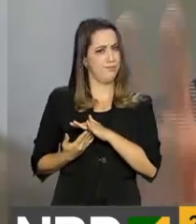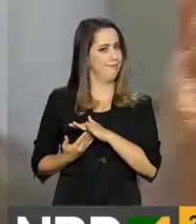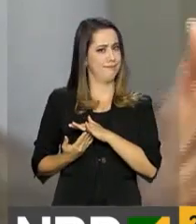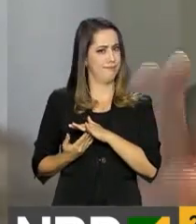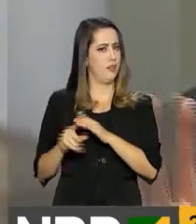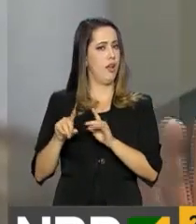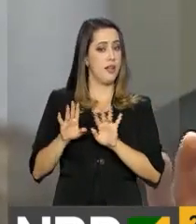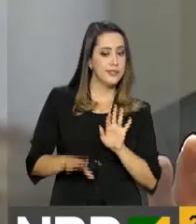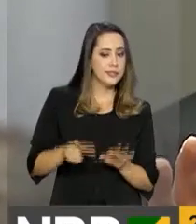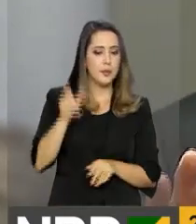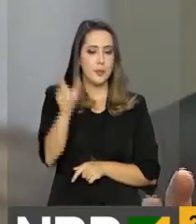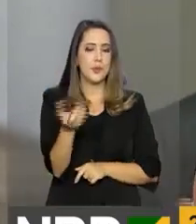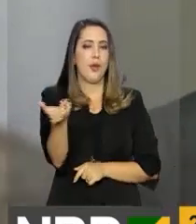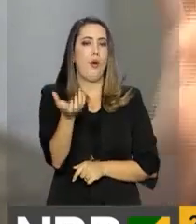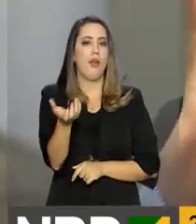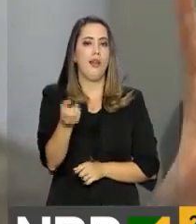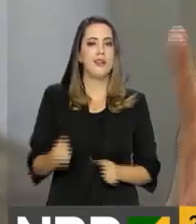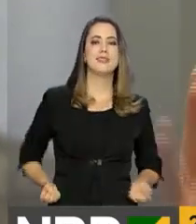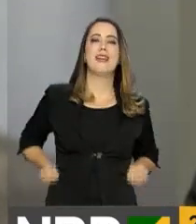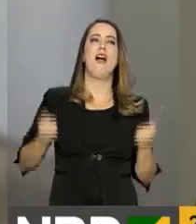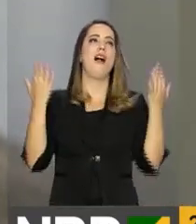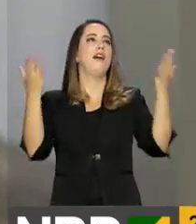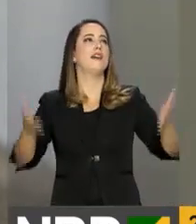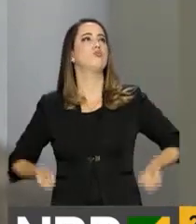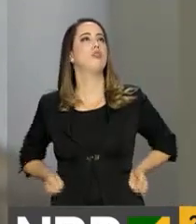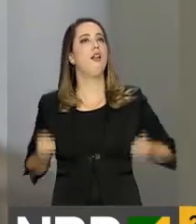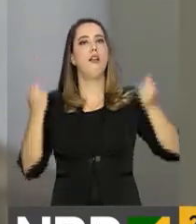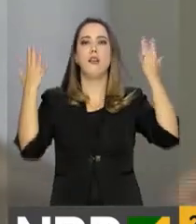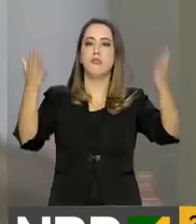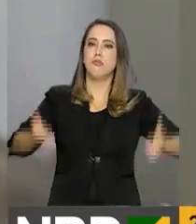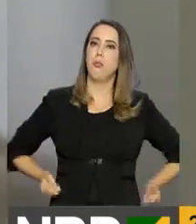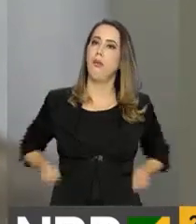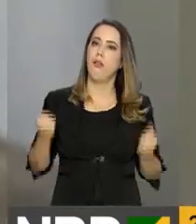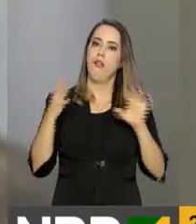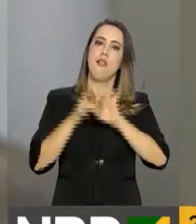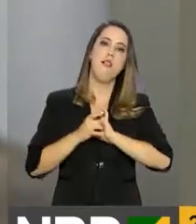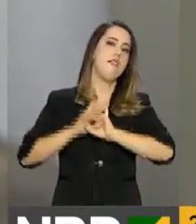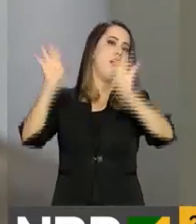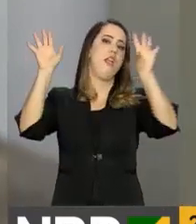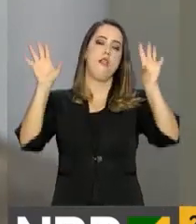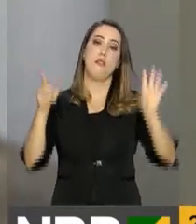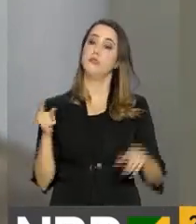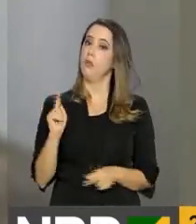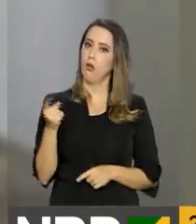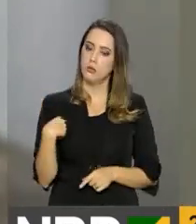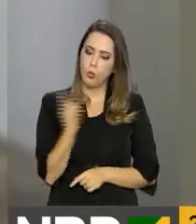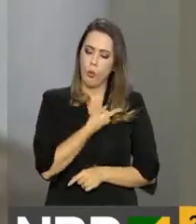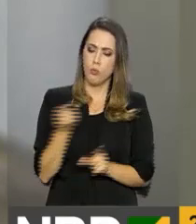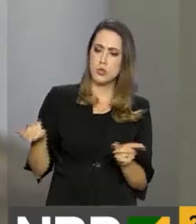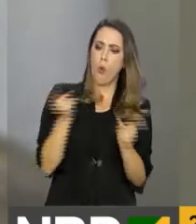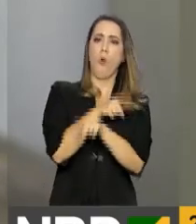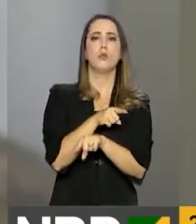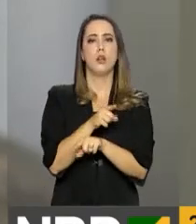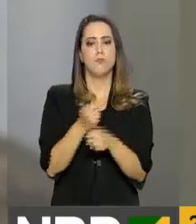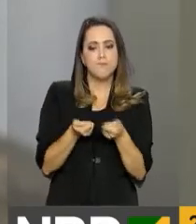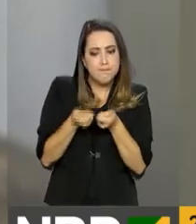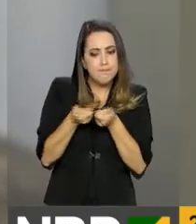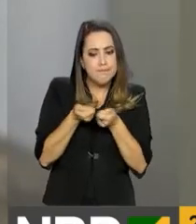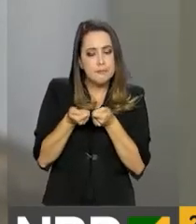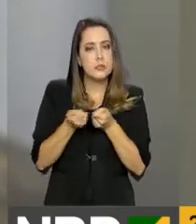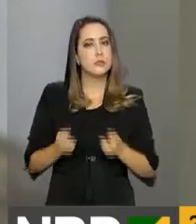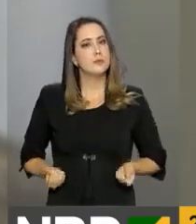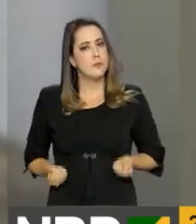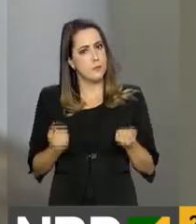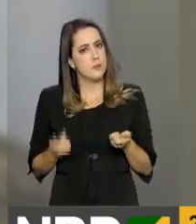Não ter peias, não ter limites. Não tem traves de nenhuma natureza. E, ao contrário, nós dissemos, não é? É preciso